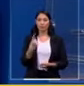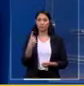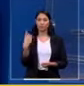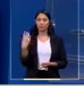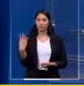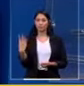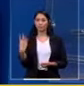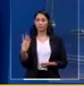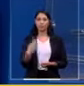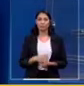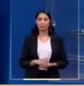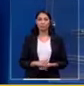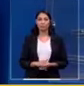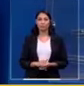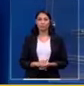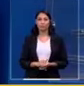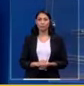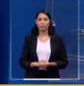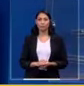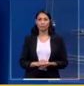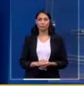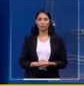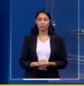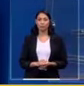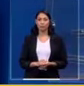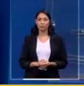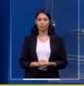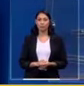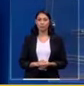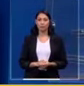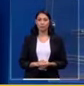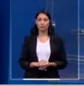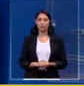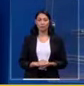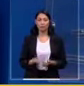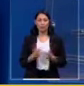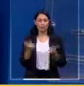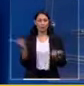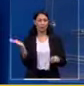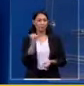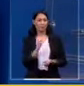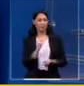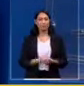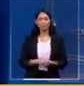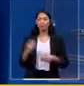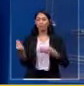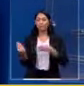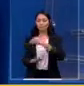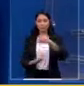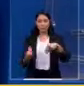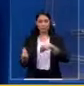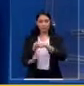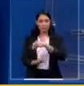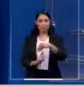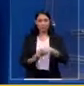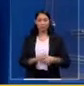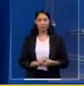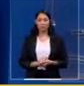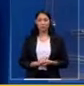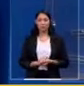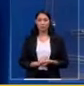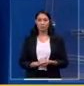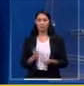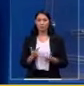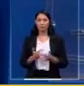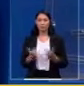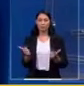14. Marrom 14. Pode chamar que a sorte vem. O globo segue girando. A